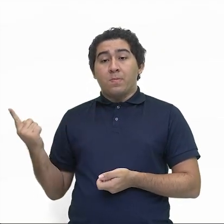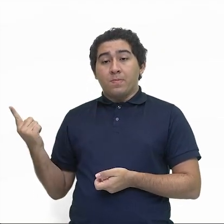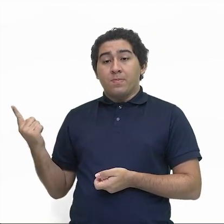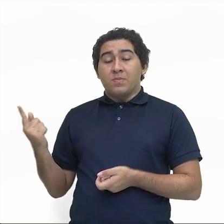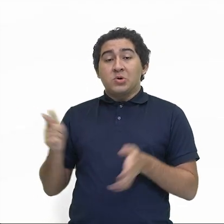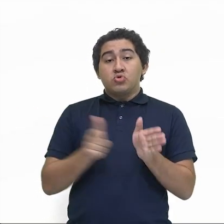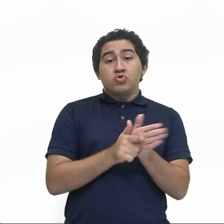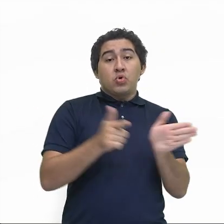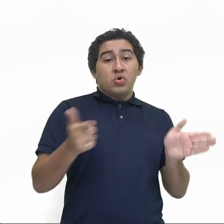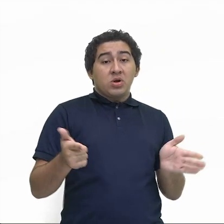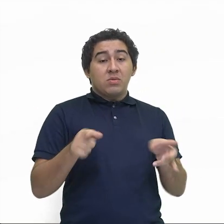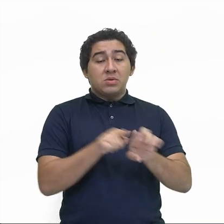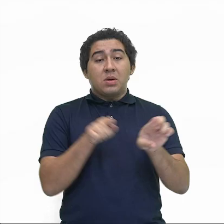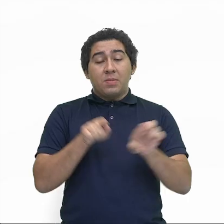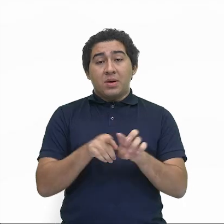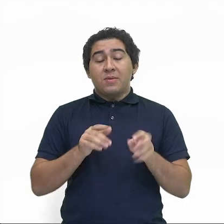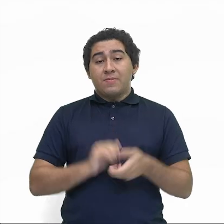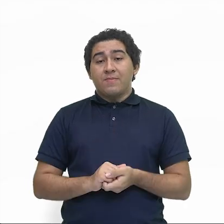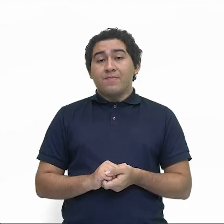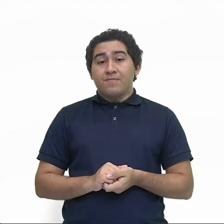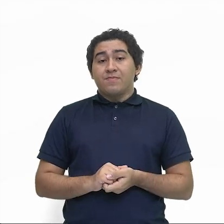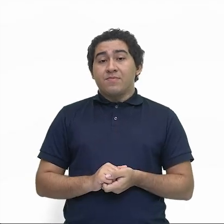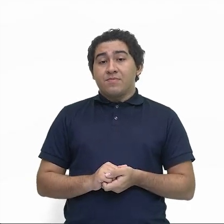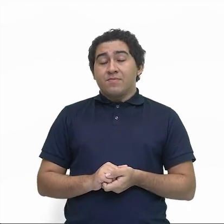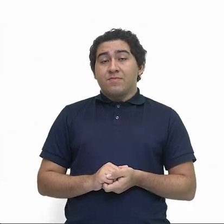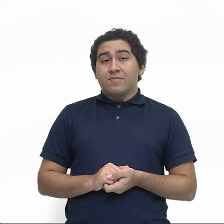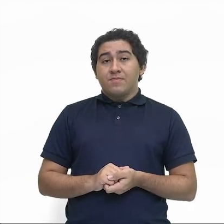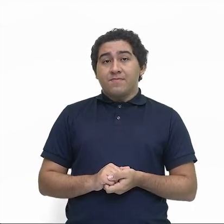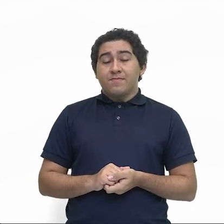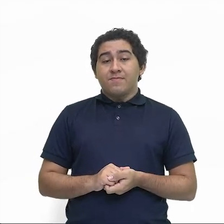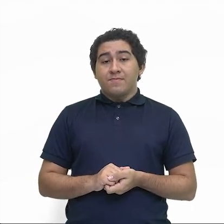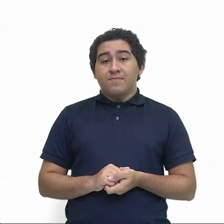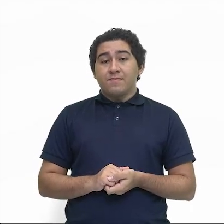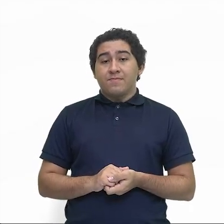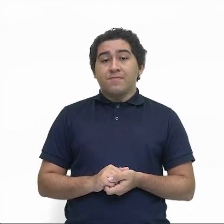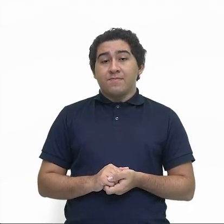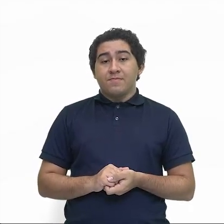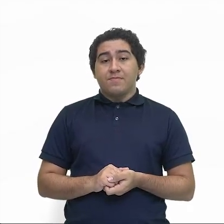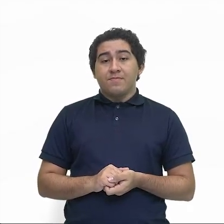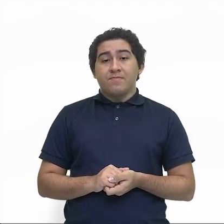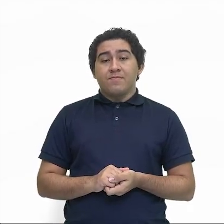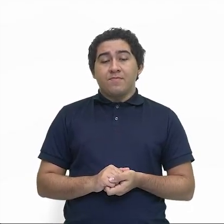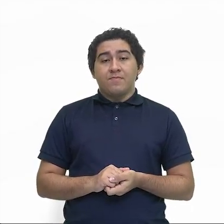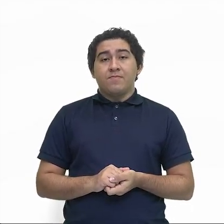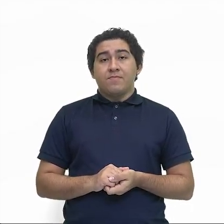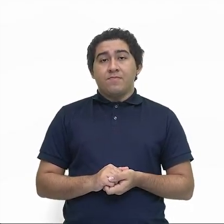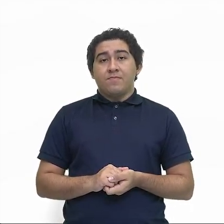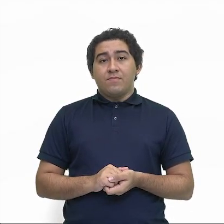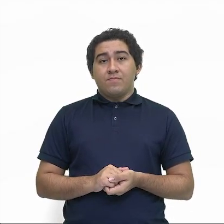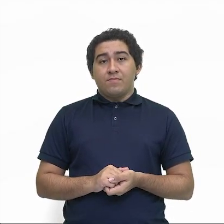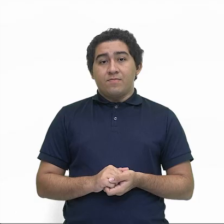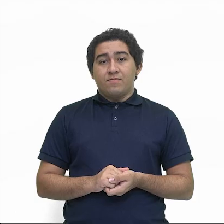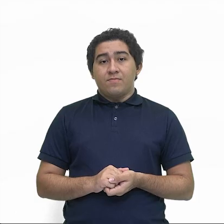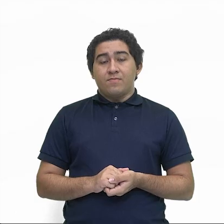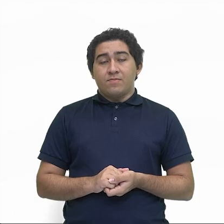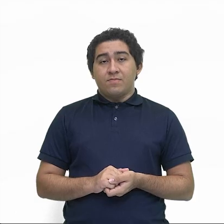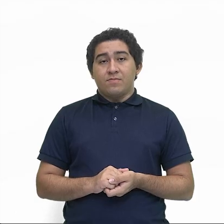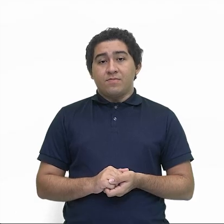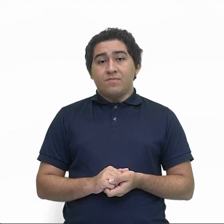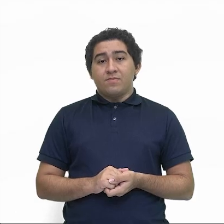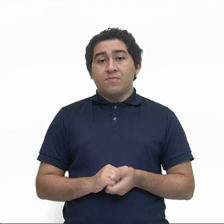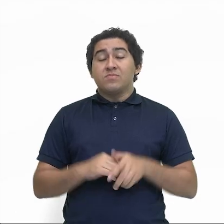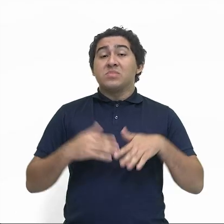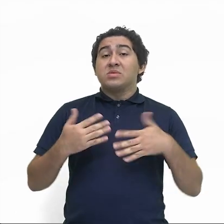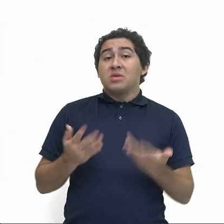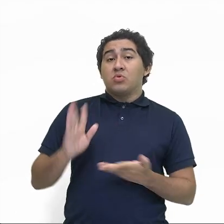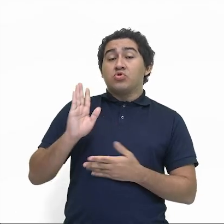em jornais. Freedom of speech, law, right to assemble, respect, freedom of press. Aqui